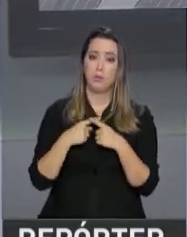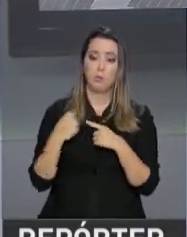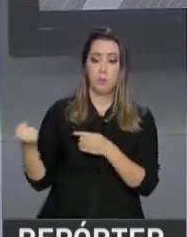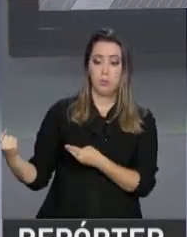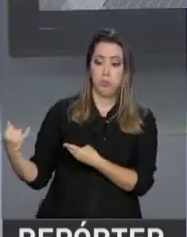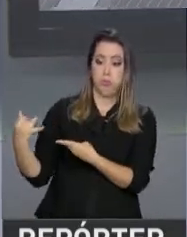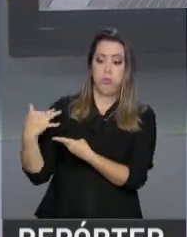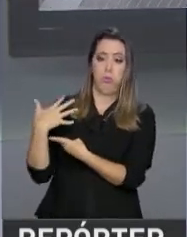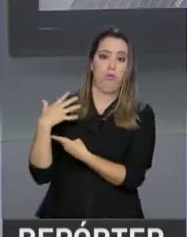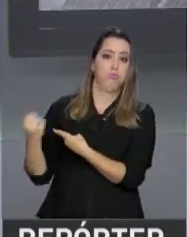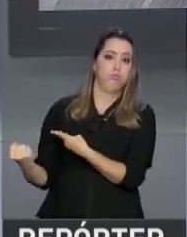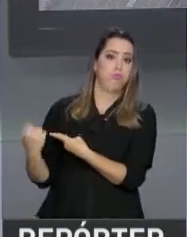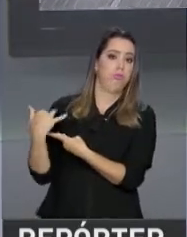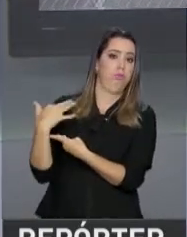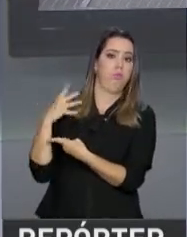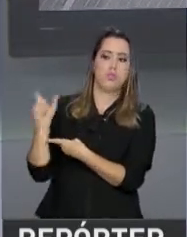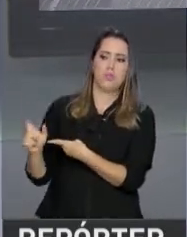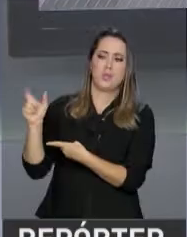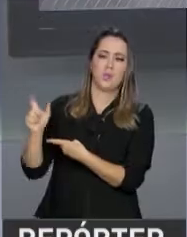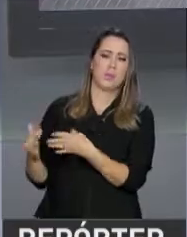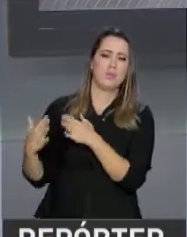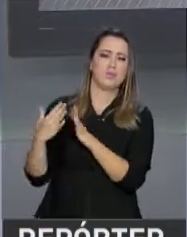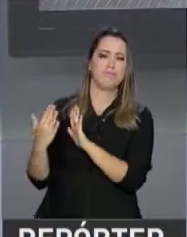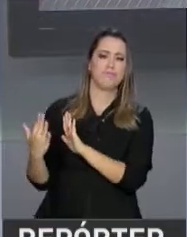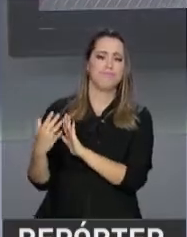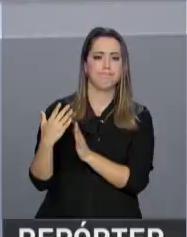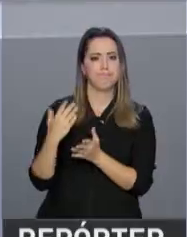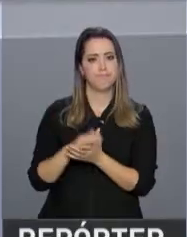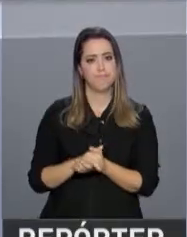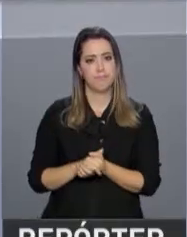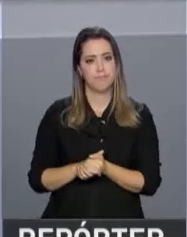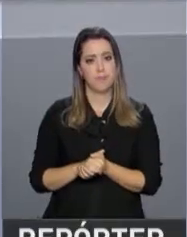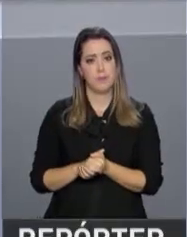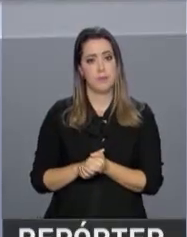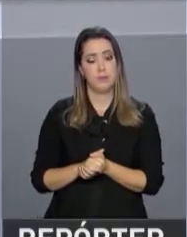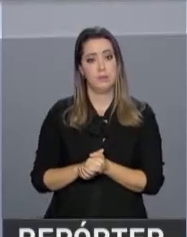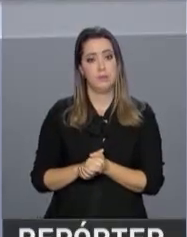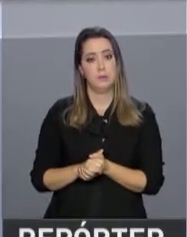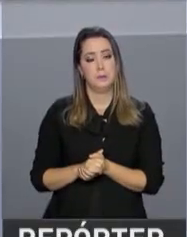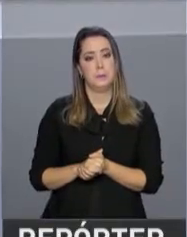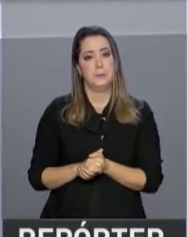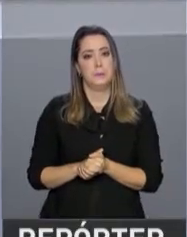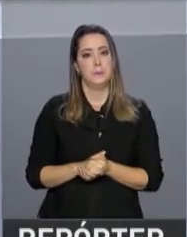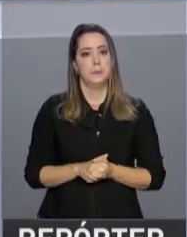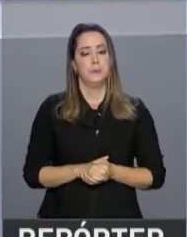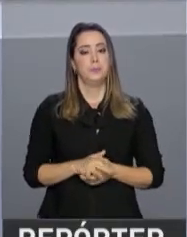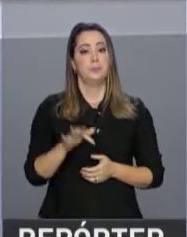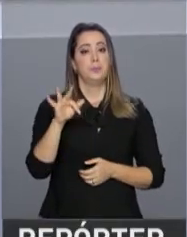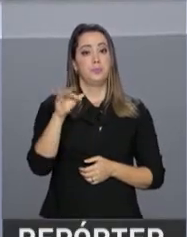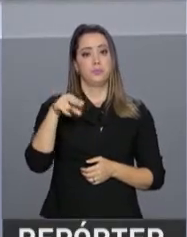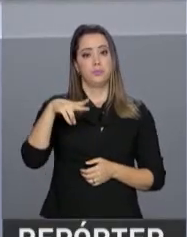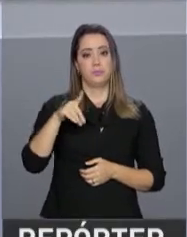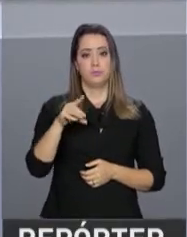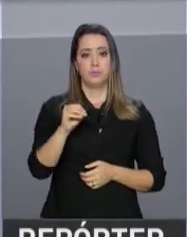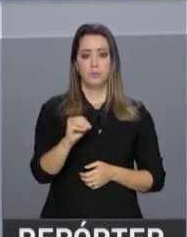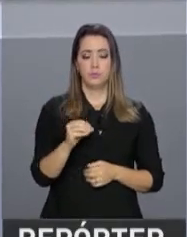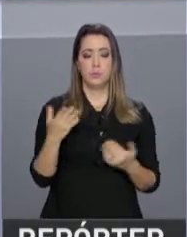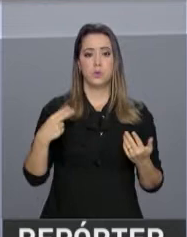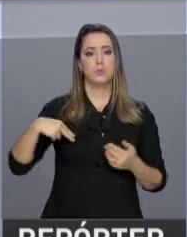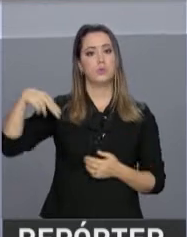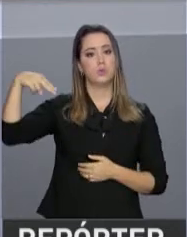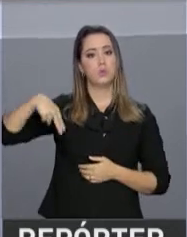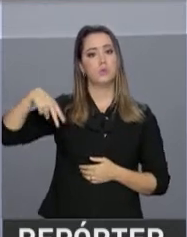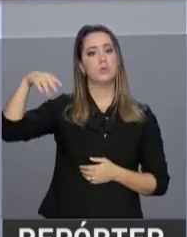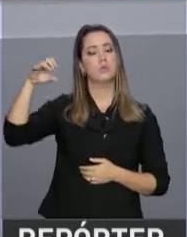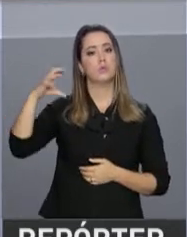provocado pela crise humanitária na venezuela os fundos constitucionais do norte nordeste centro oeste